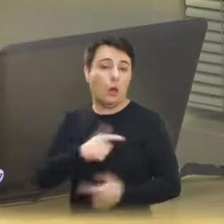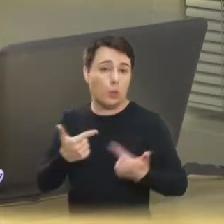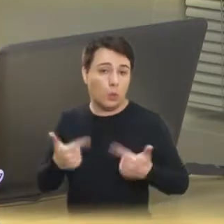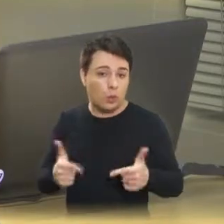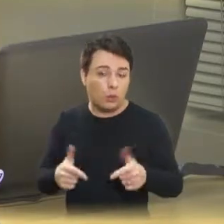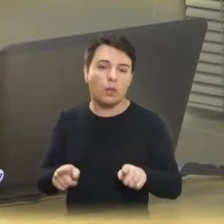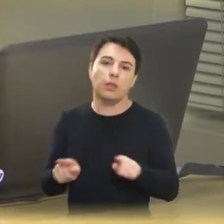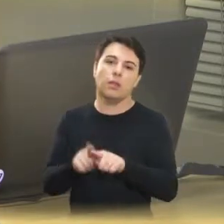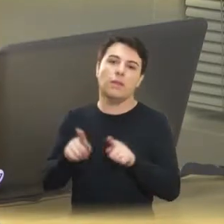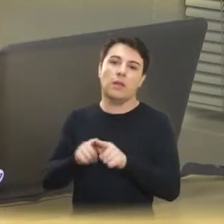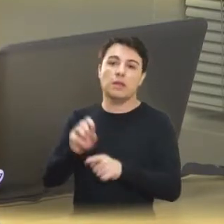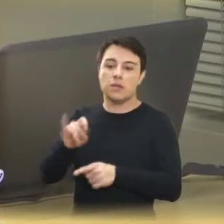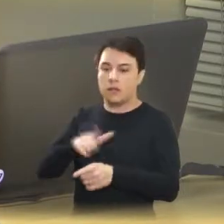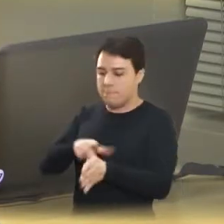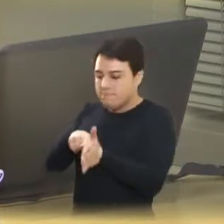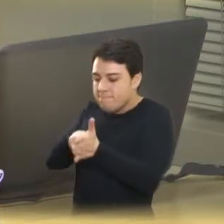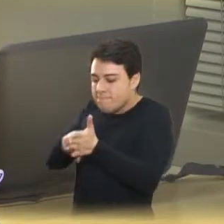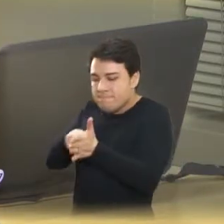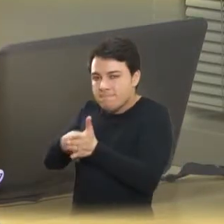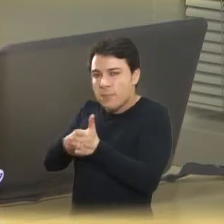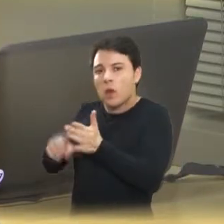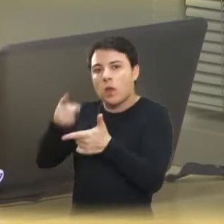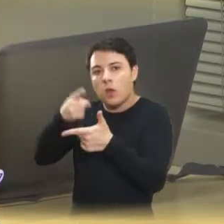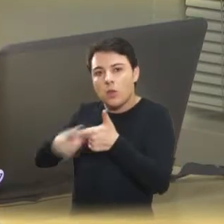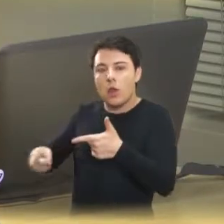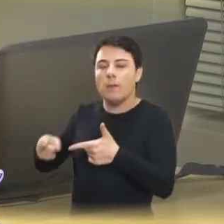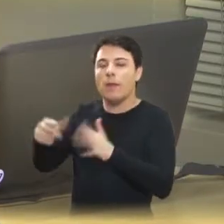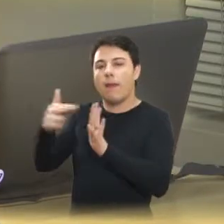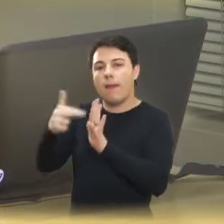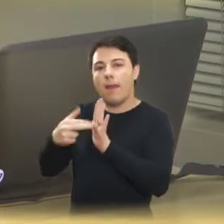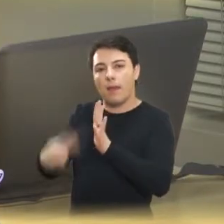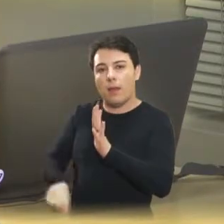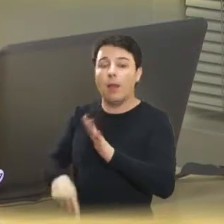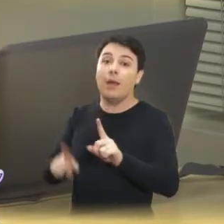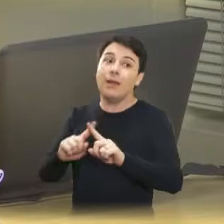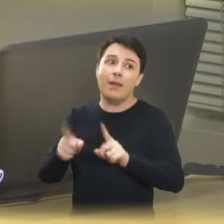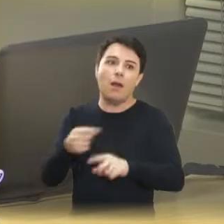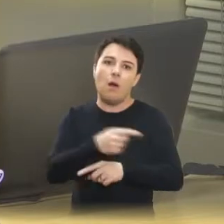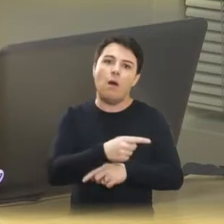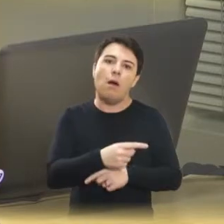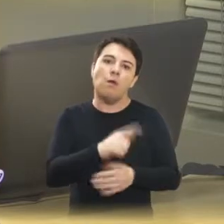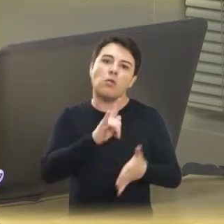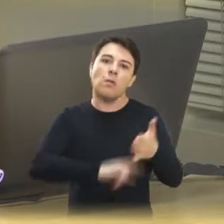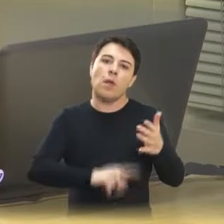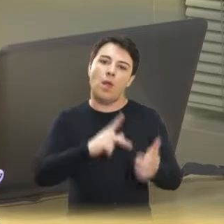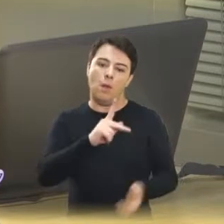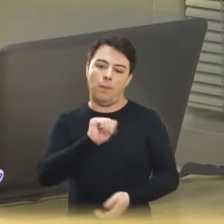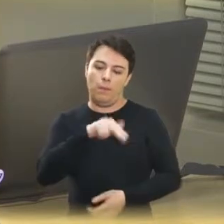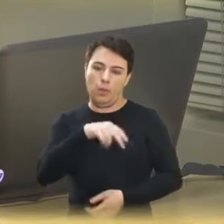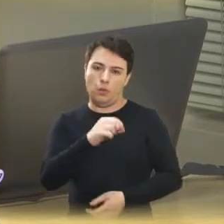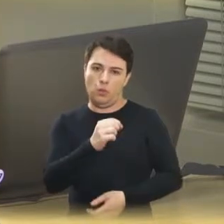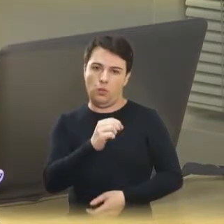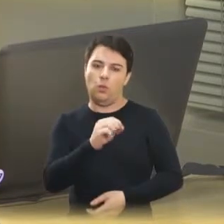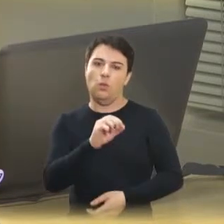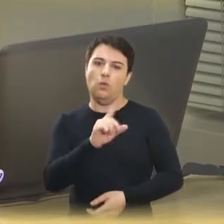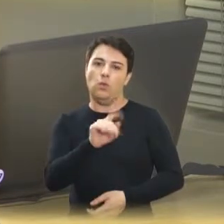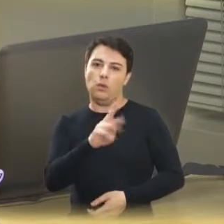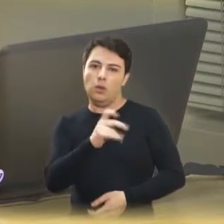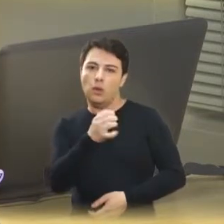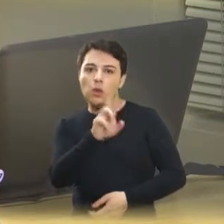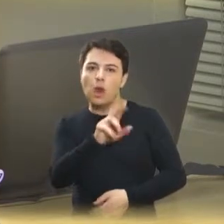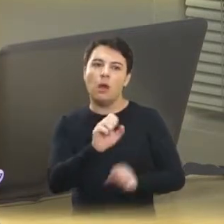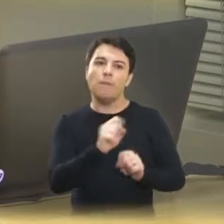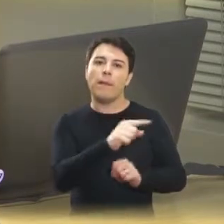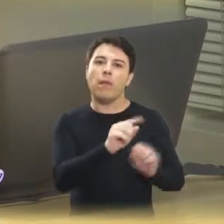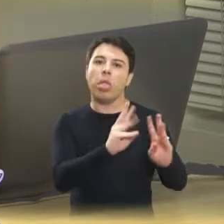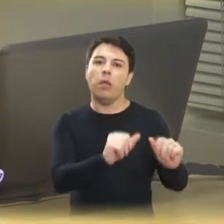não tiver análise técnica de medidas mitigadoras, o plano diretor também é letra morta. A gente precisa atuar